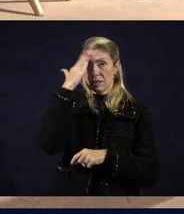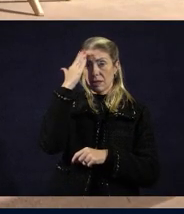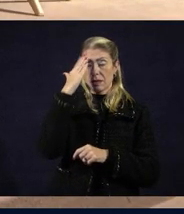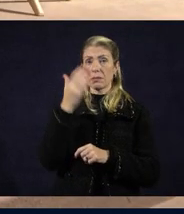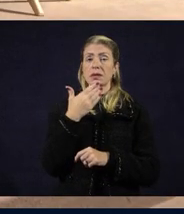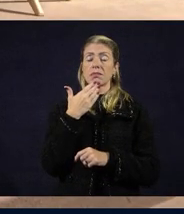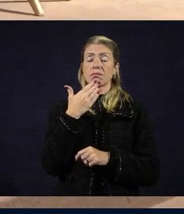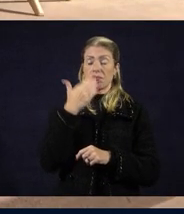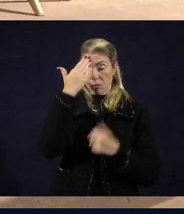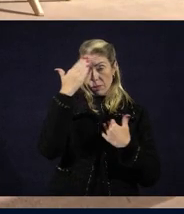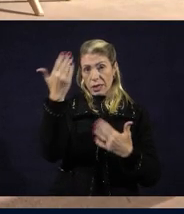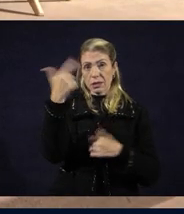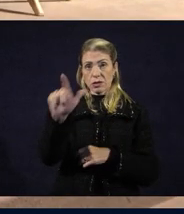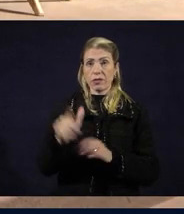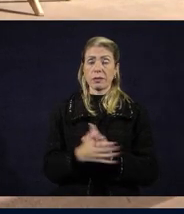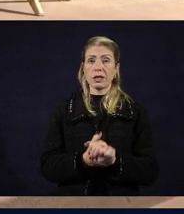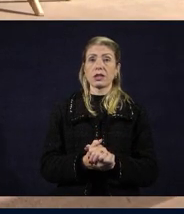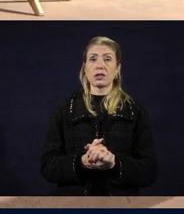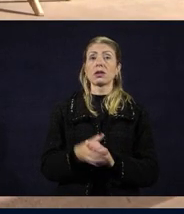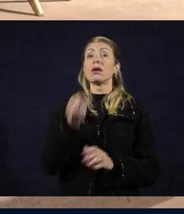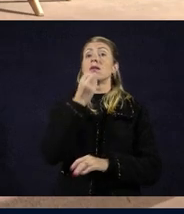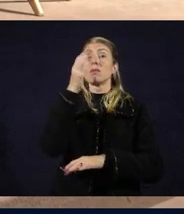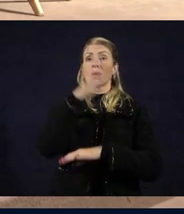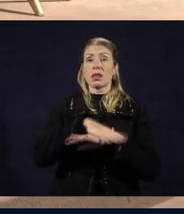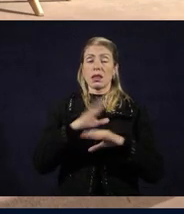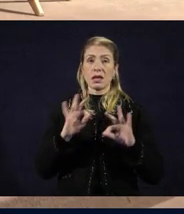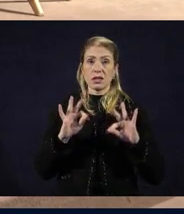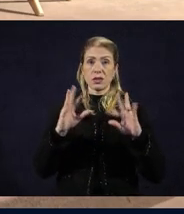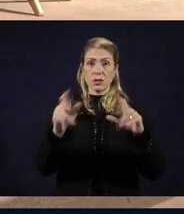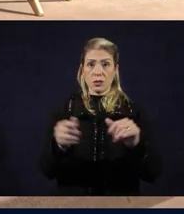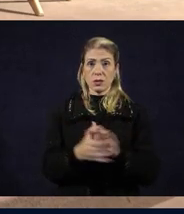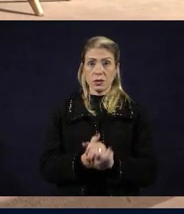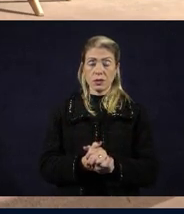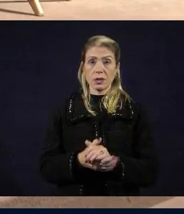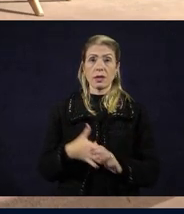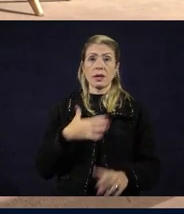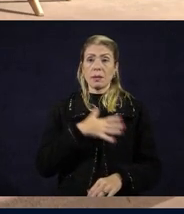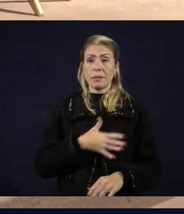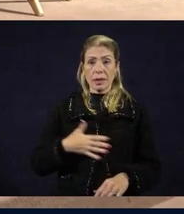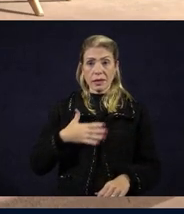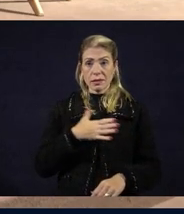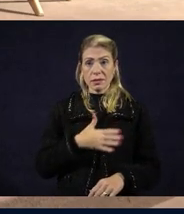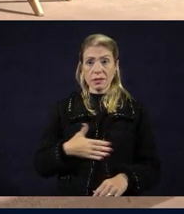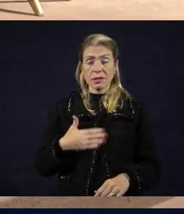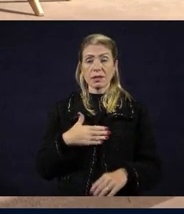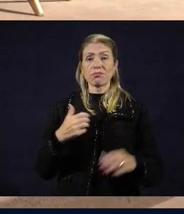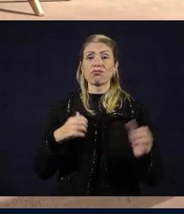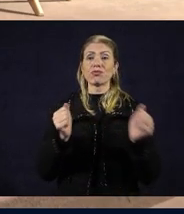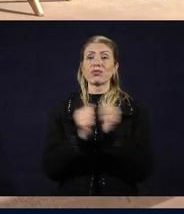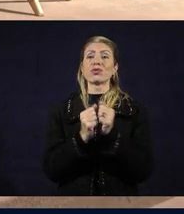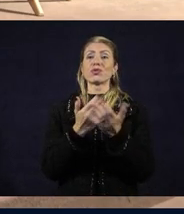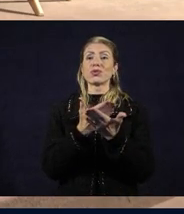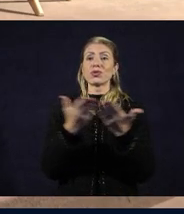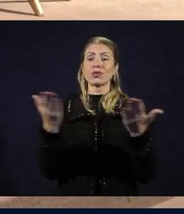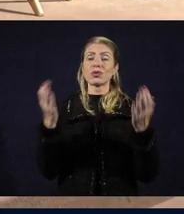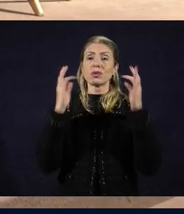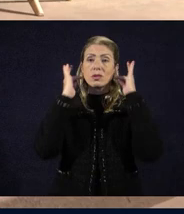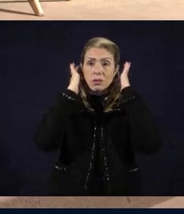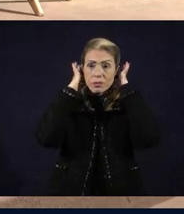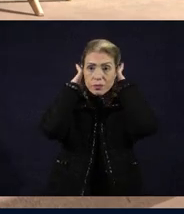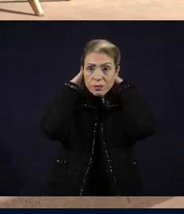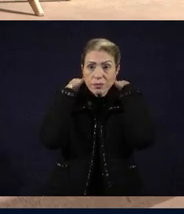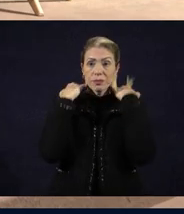vez boa tarde a todos prazer enorme aí tá com a presença de vocês